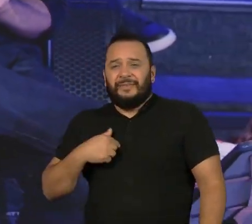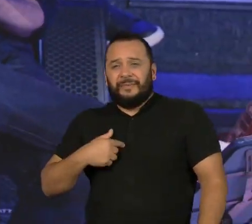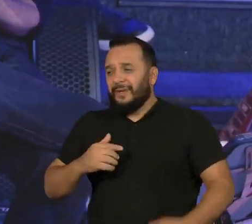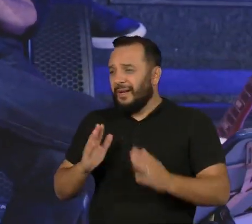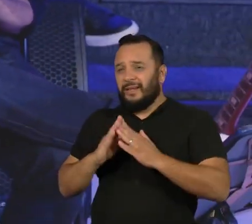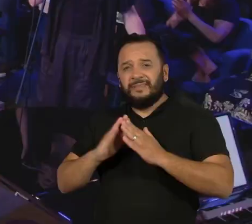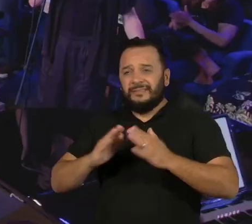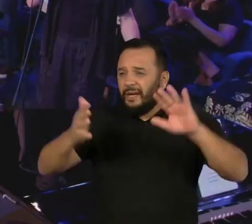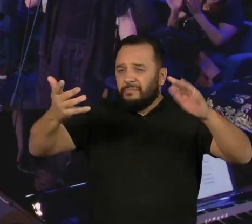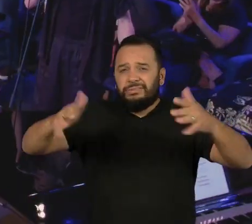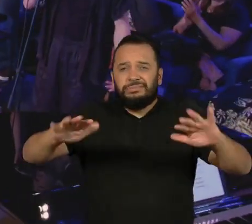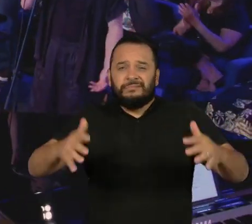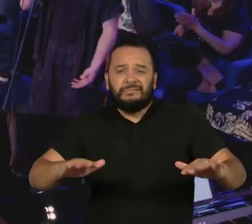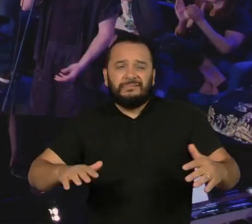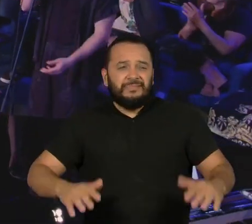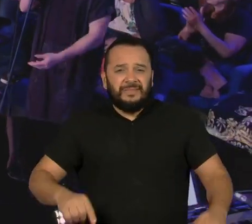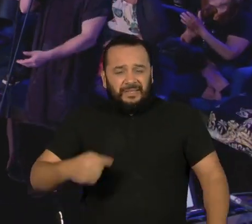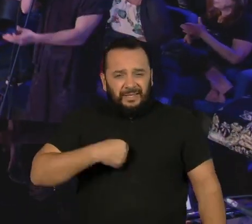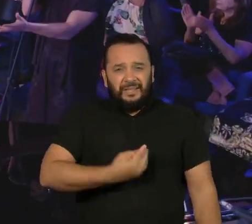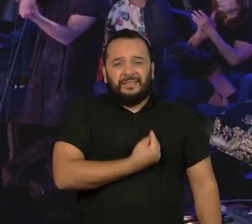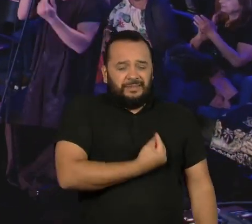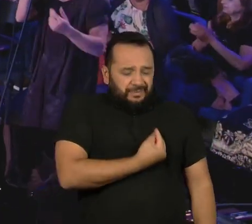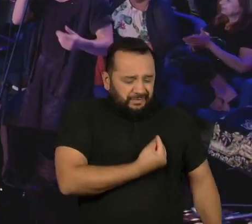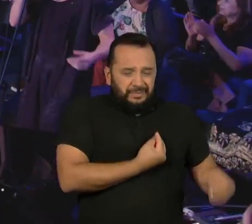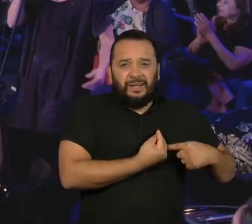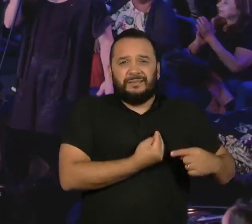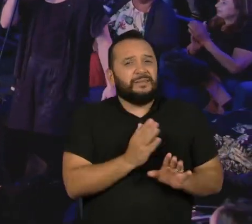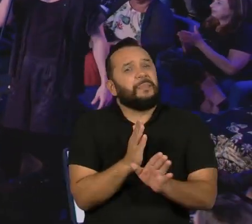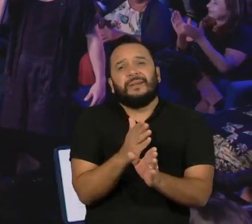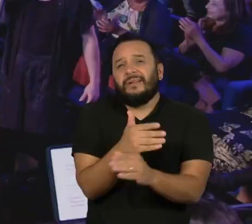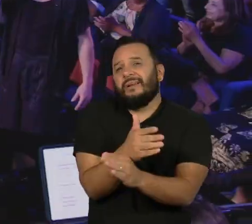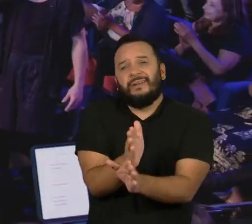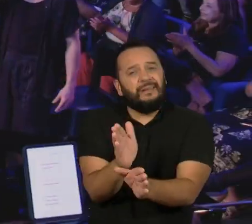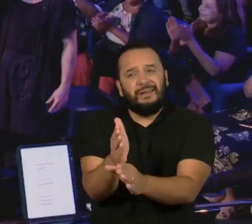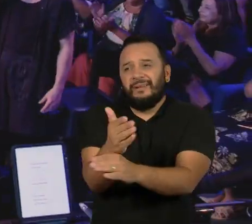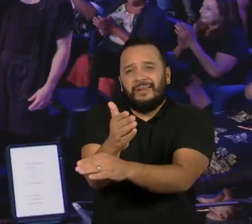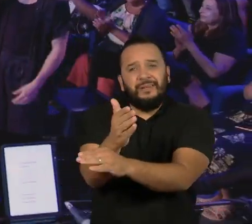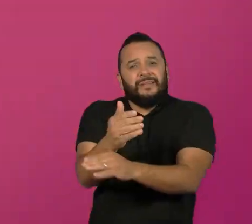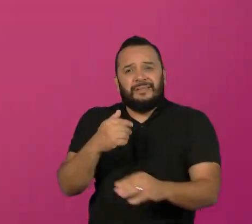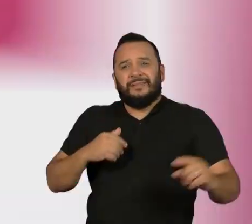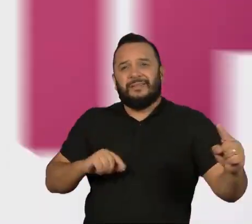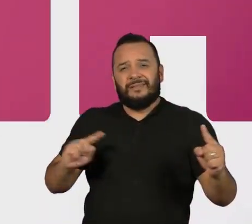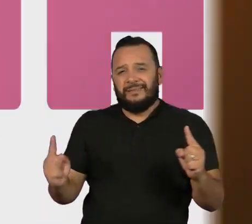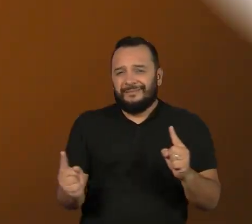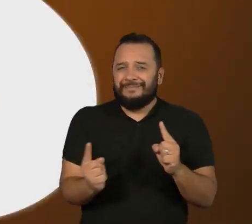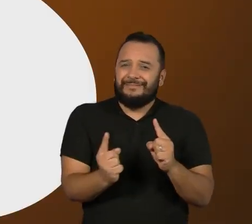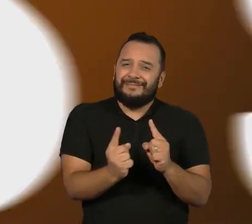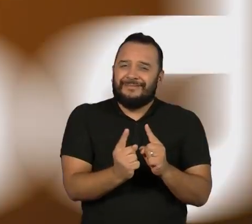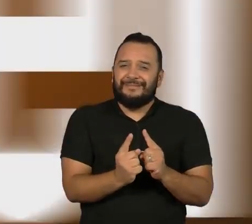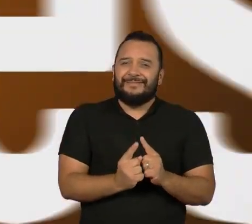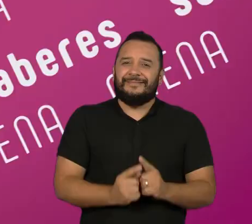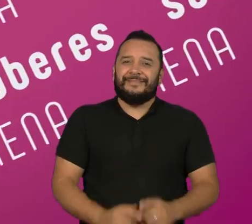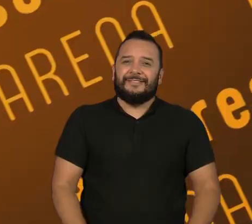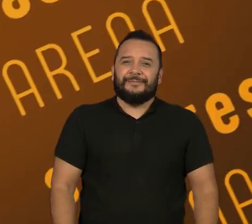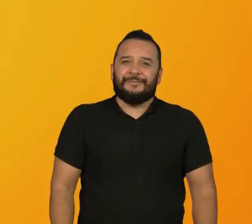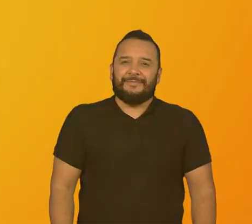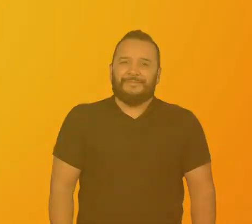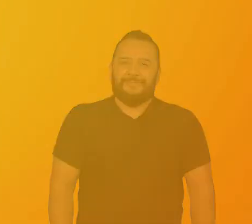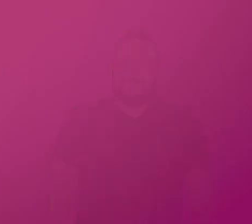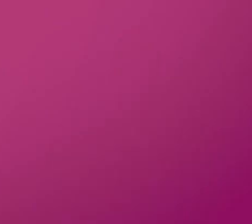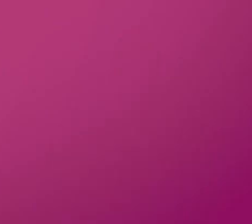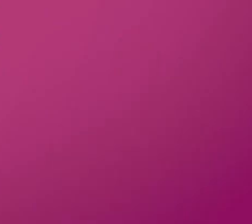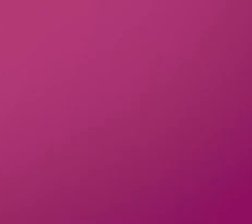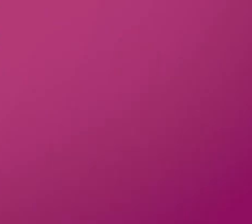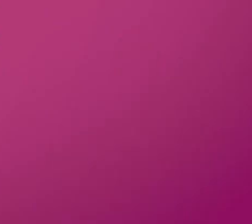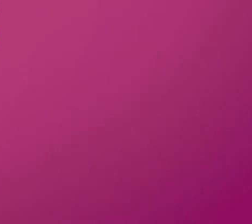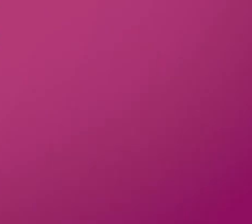Aí foi que o barraco desabou. Nessa que meu barco se perdeu. Nele está gravado só você